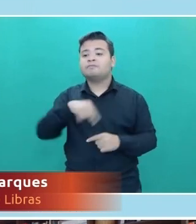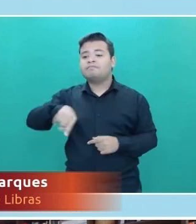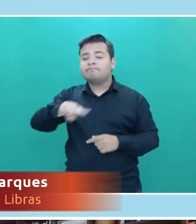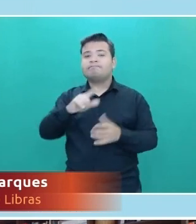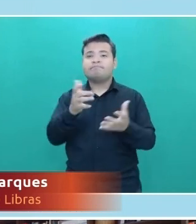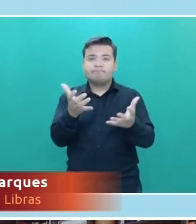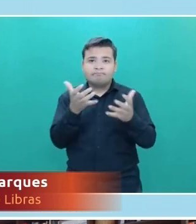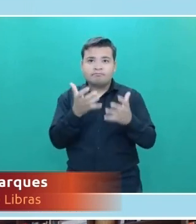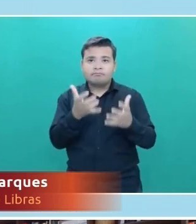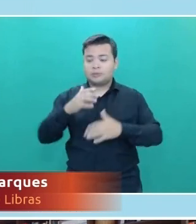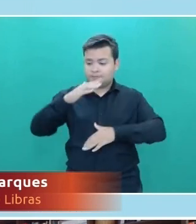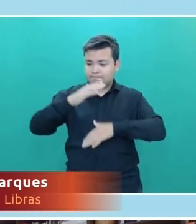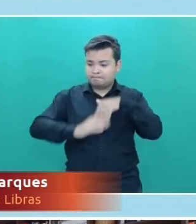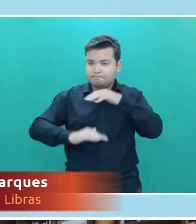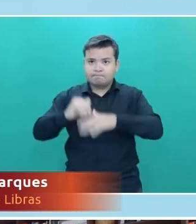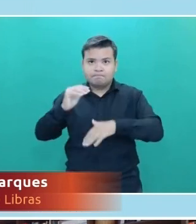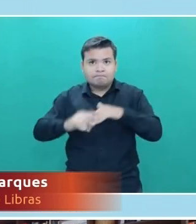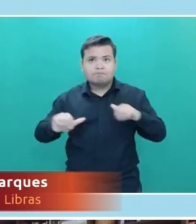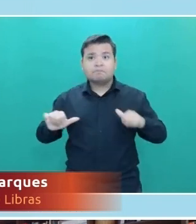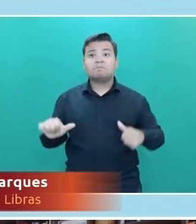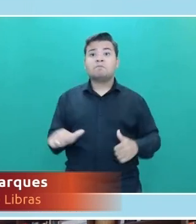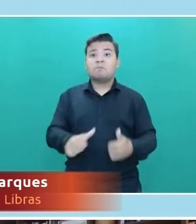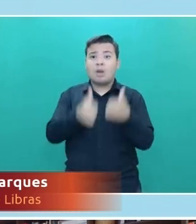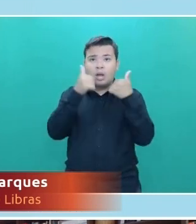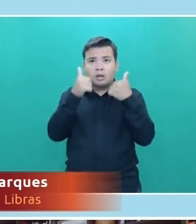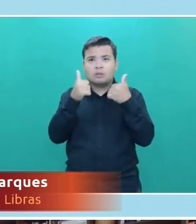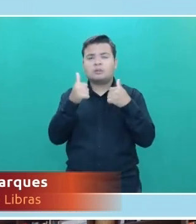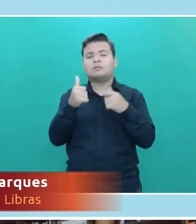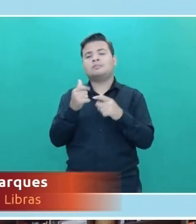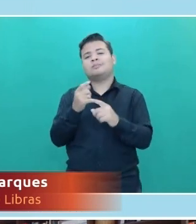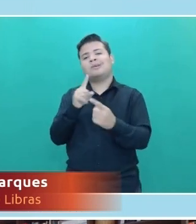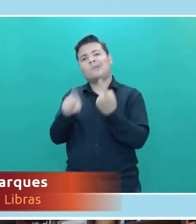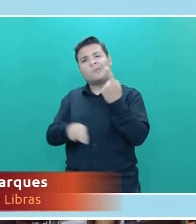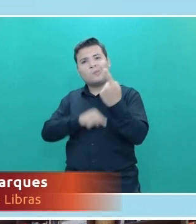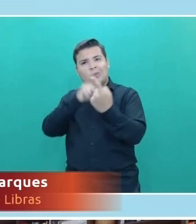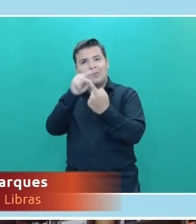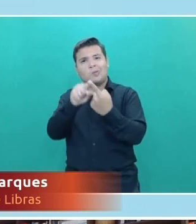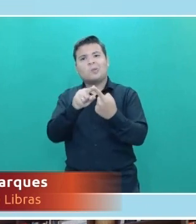melhores práticas para que eles consigam